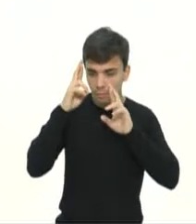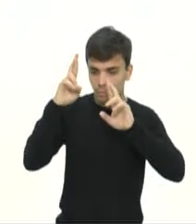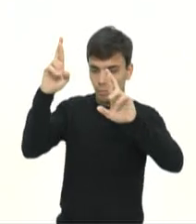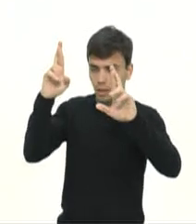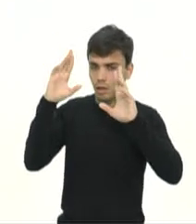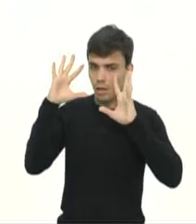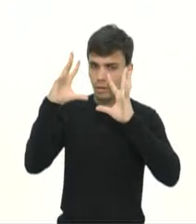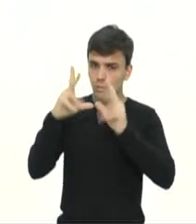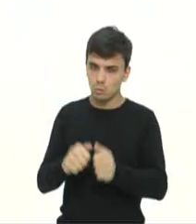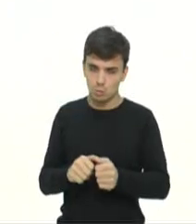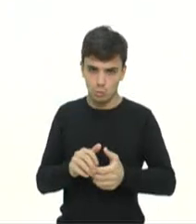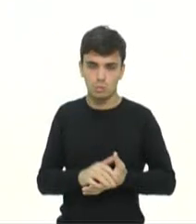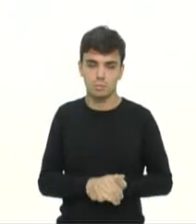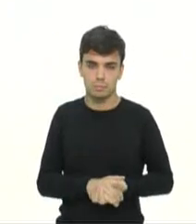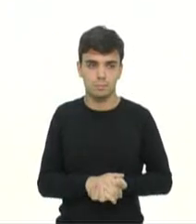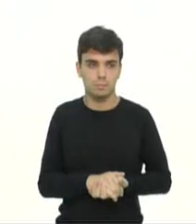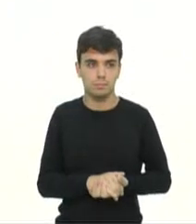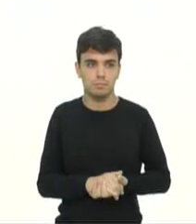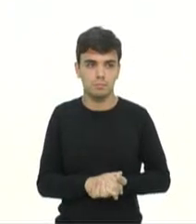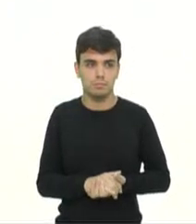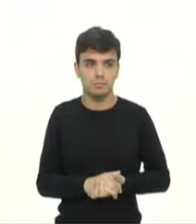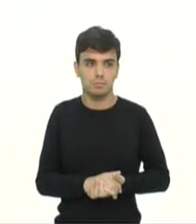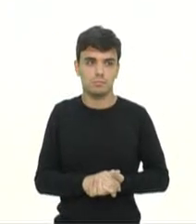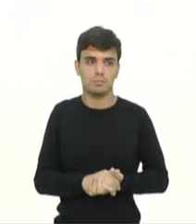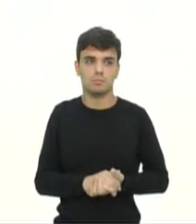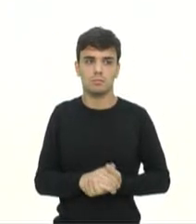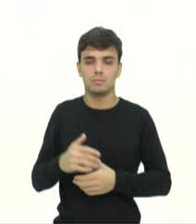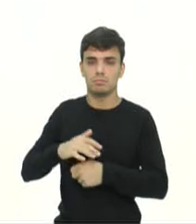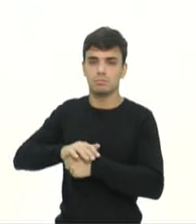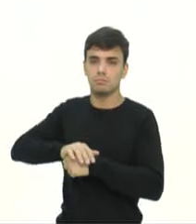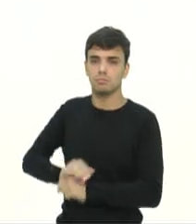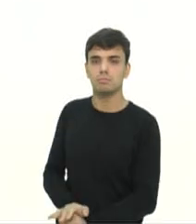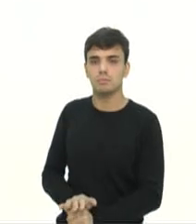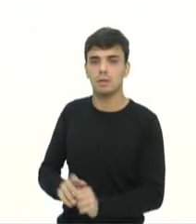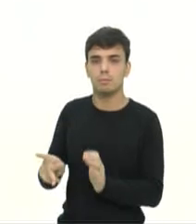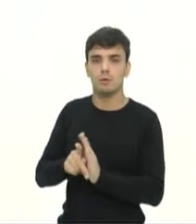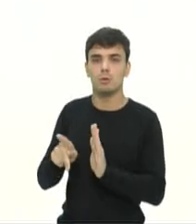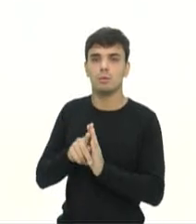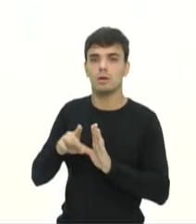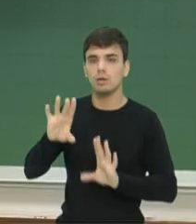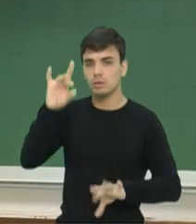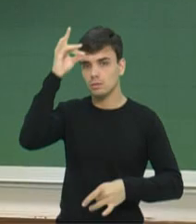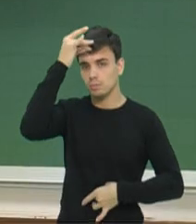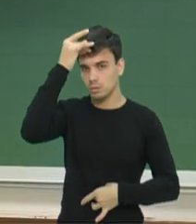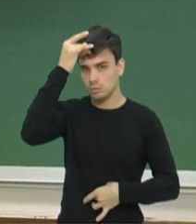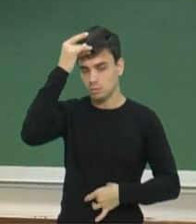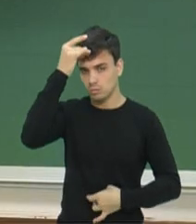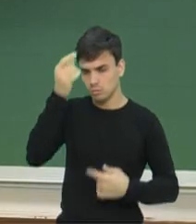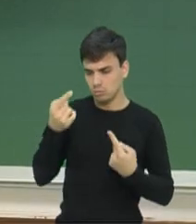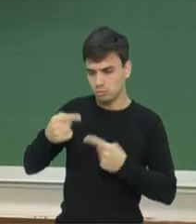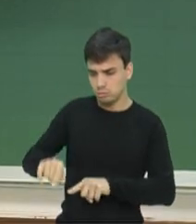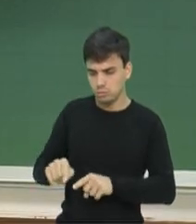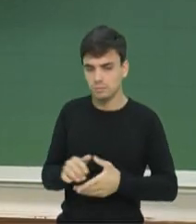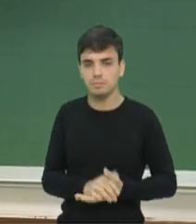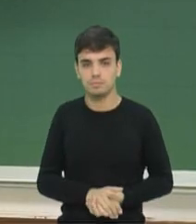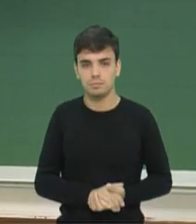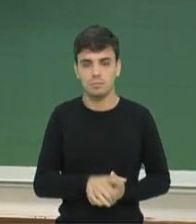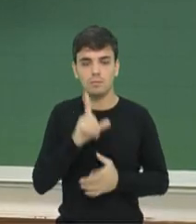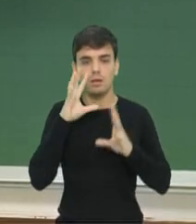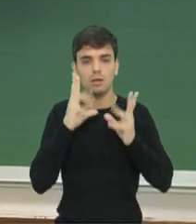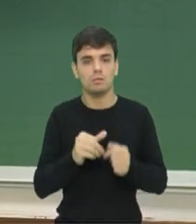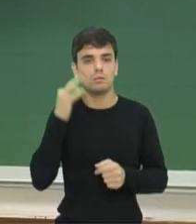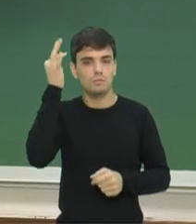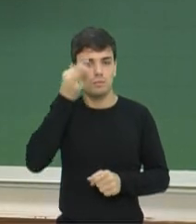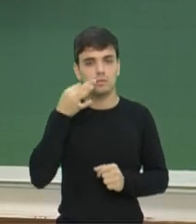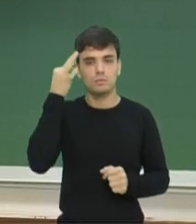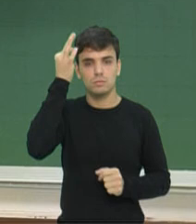tudo. E a sexta ali é reprimir o espírito de agressão. Então são todas filosofias voltadas ao karatê. Então